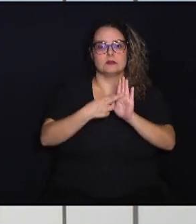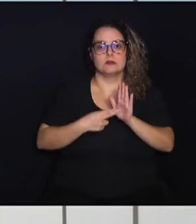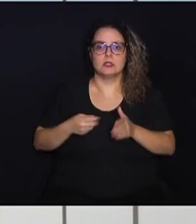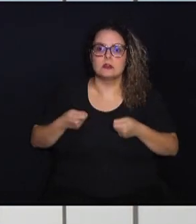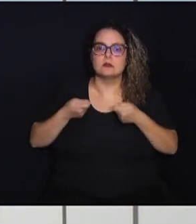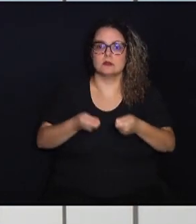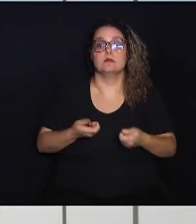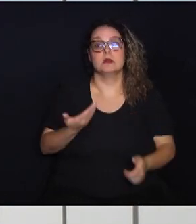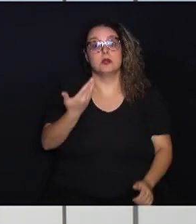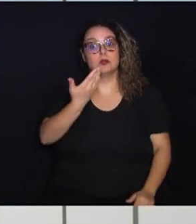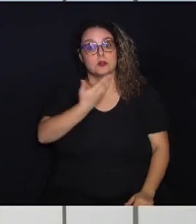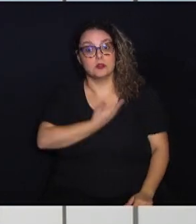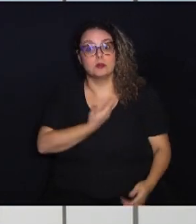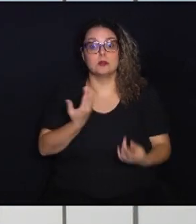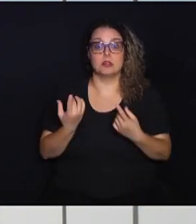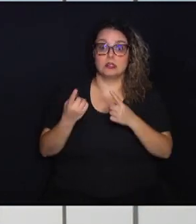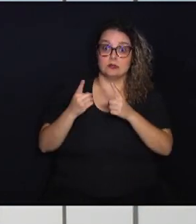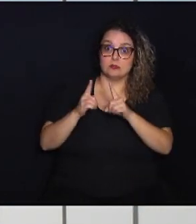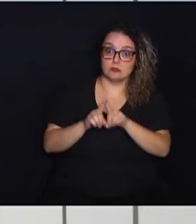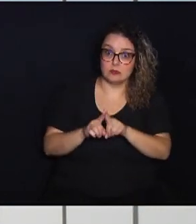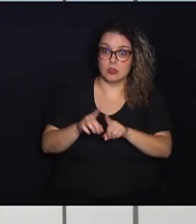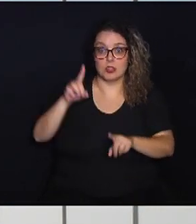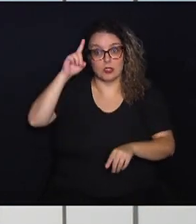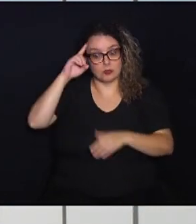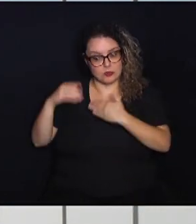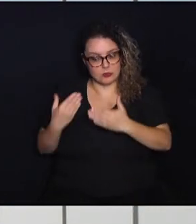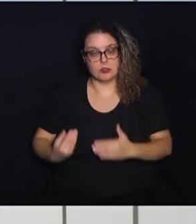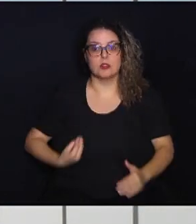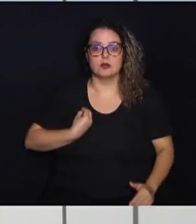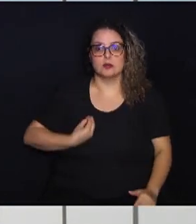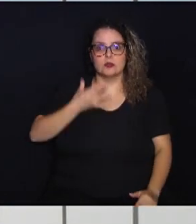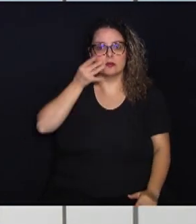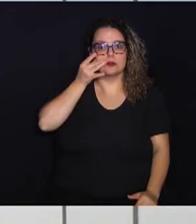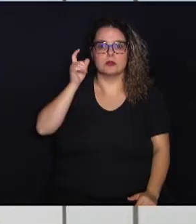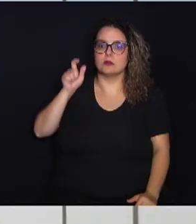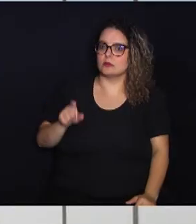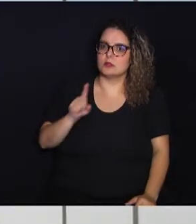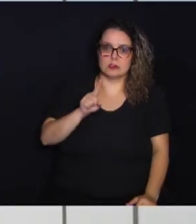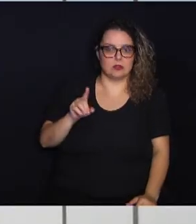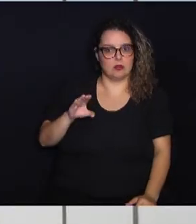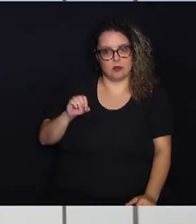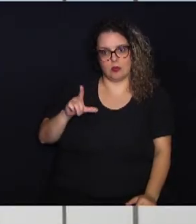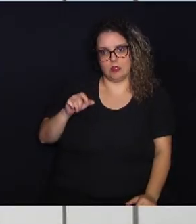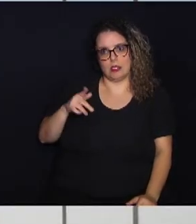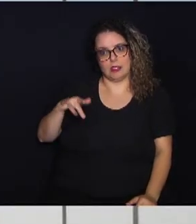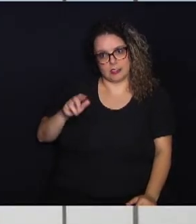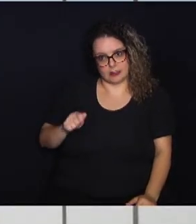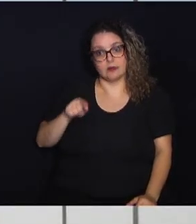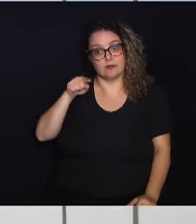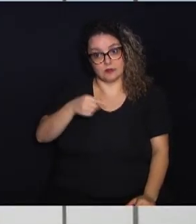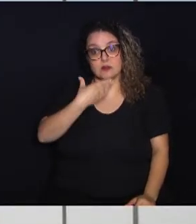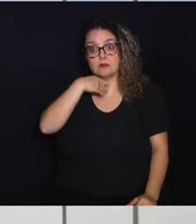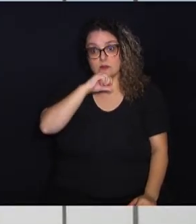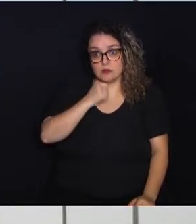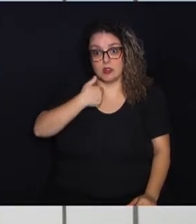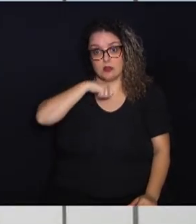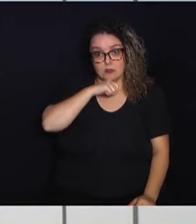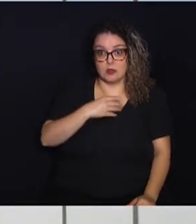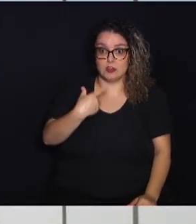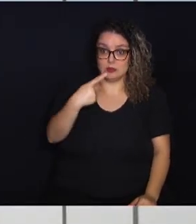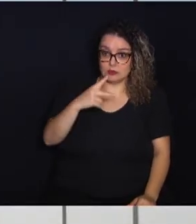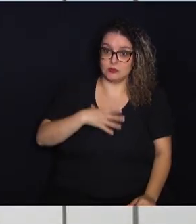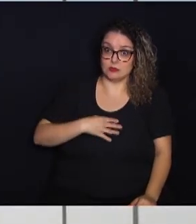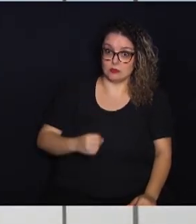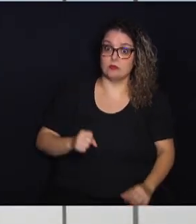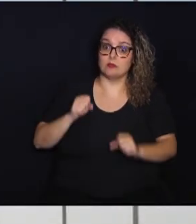seja amigo, seja companheiro, esteja presente. Você não é um coleguinha do seu filho, você é pai ou mãe do seu filho, mas